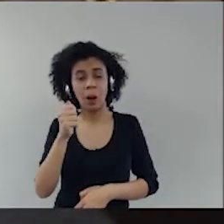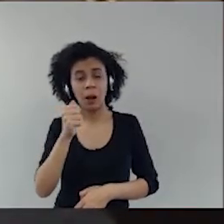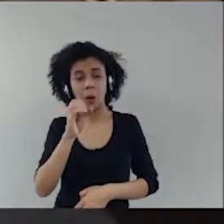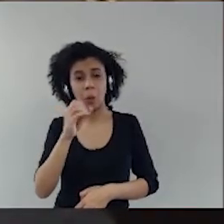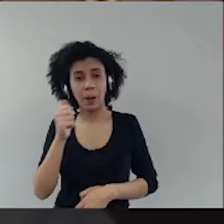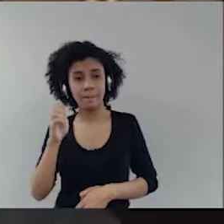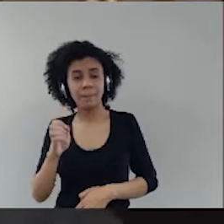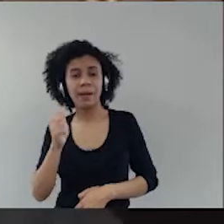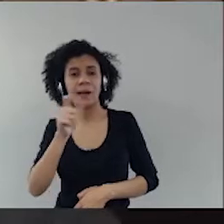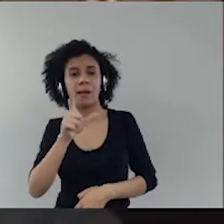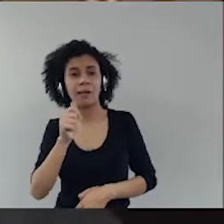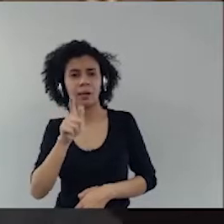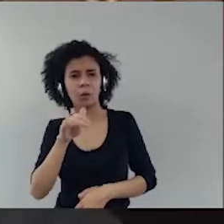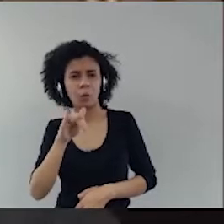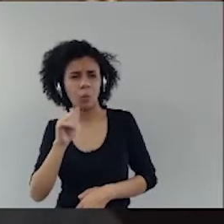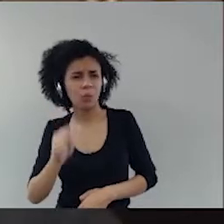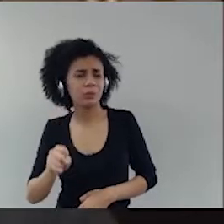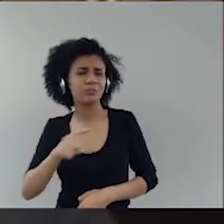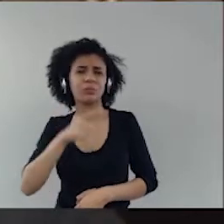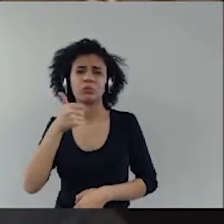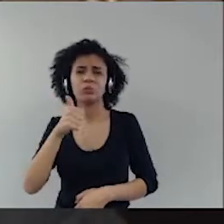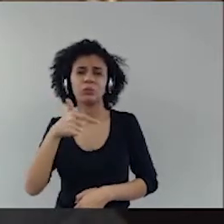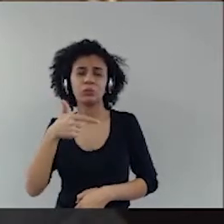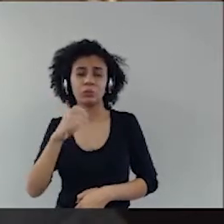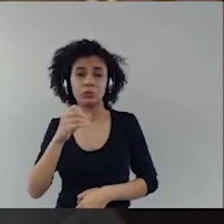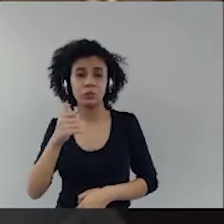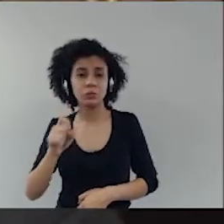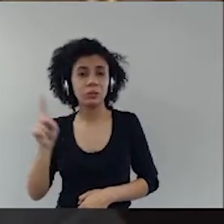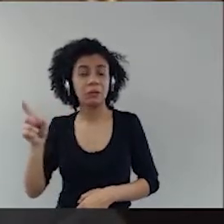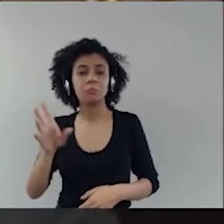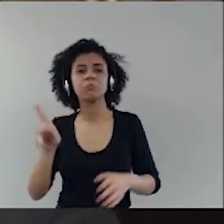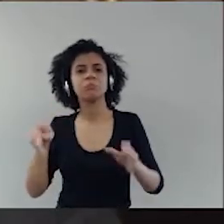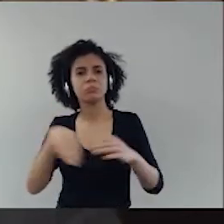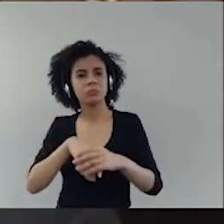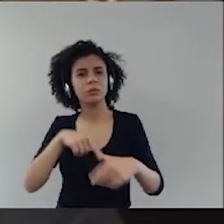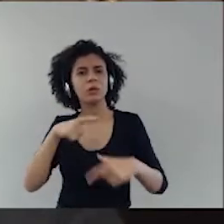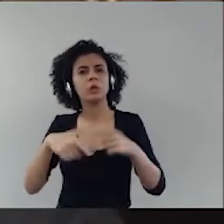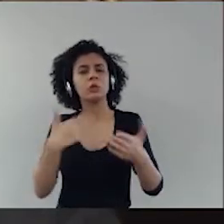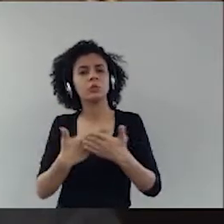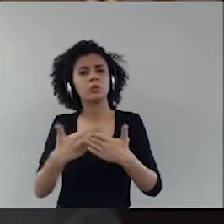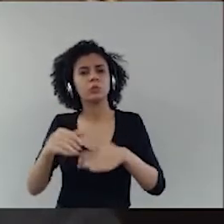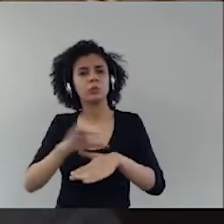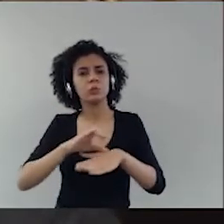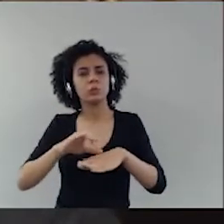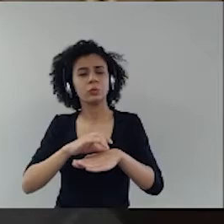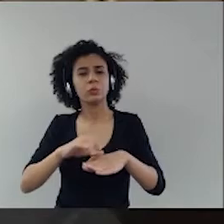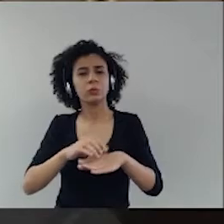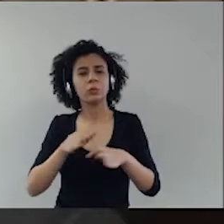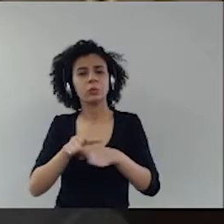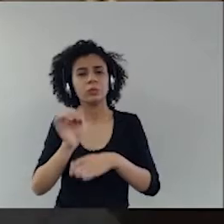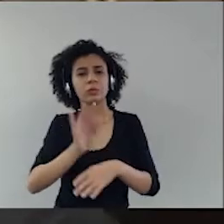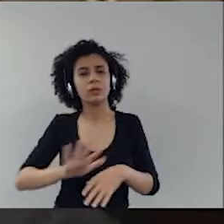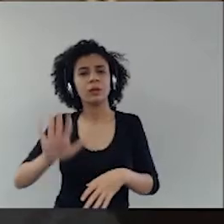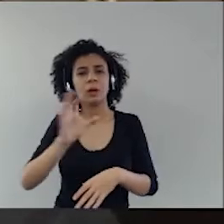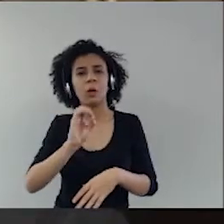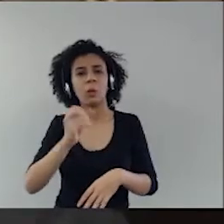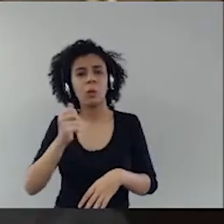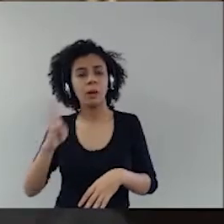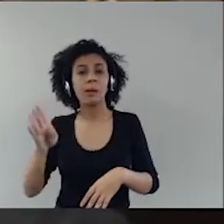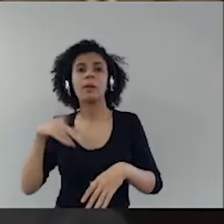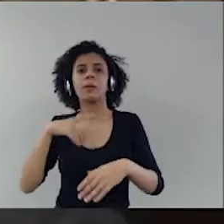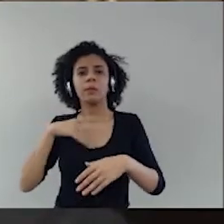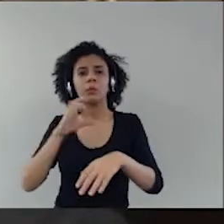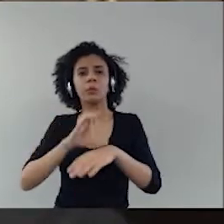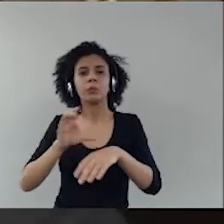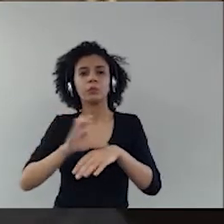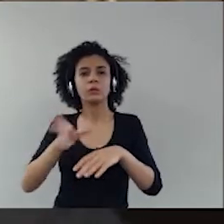federal 2016-2018, membro da Comissão Nacional de Estudos Constitucionais do Conselho Federal da OAB, doutorando